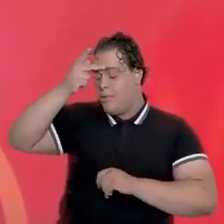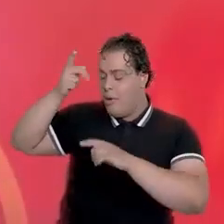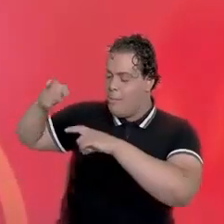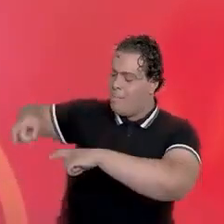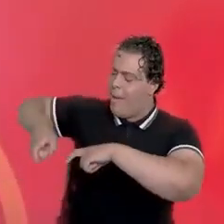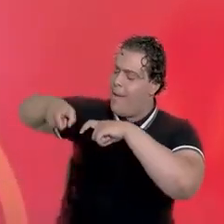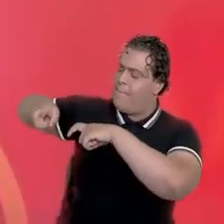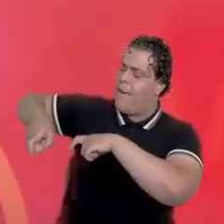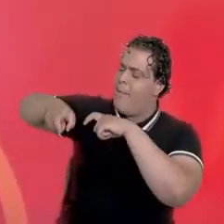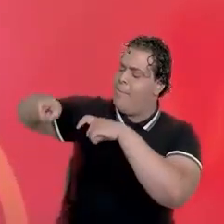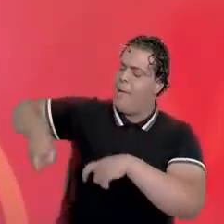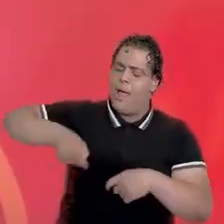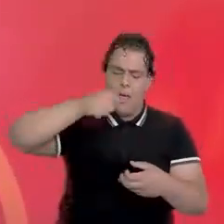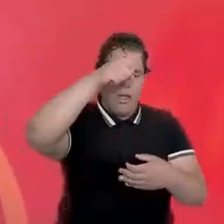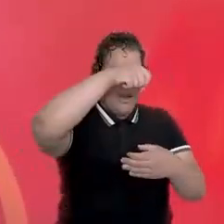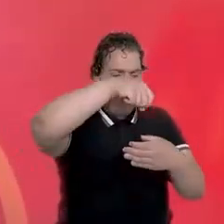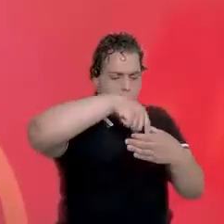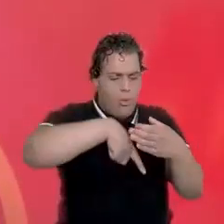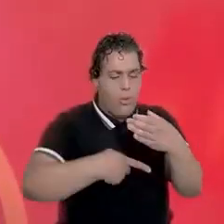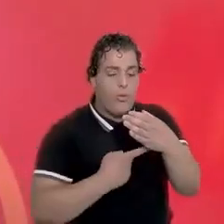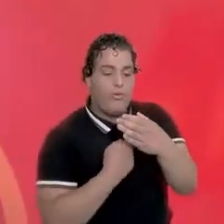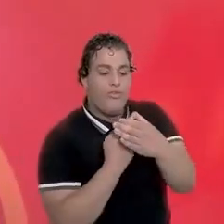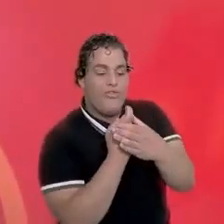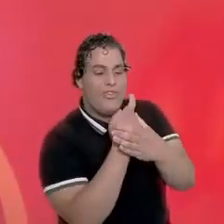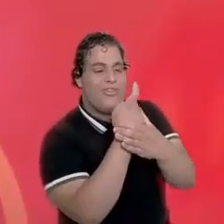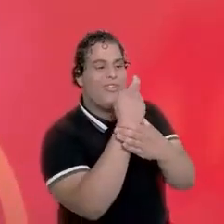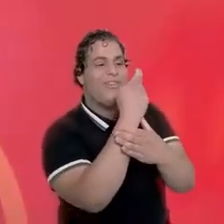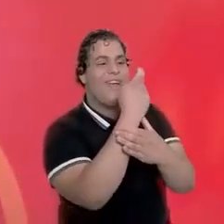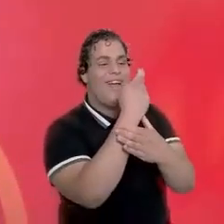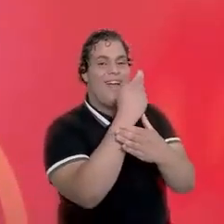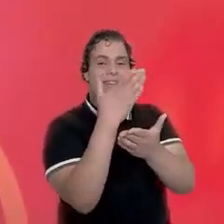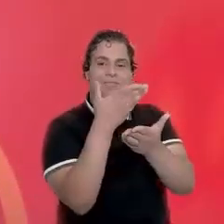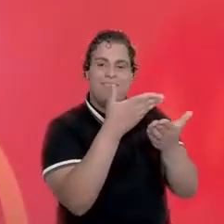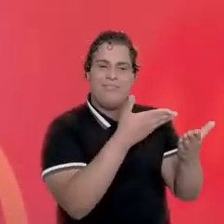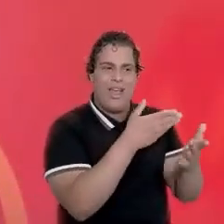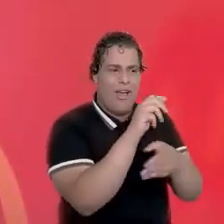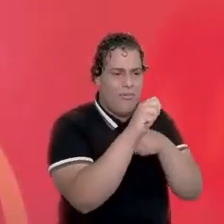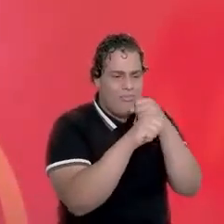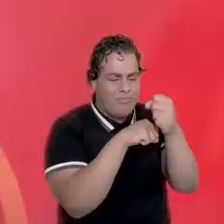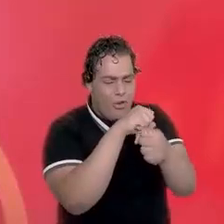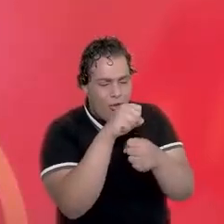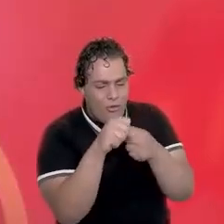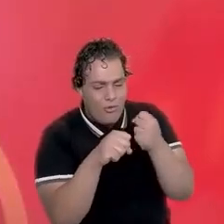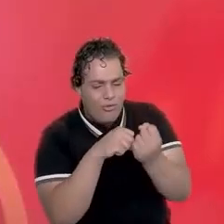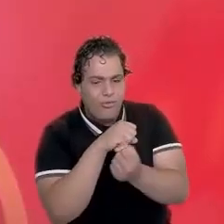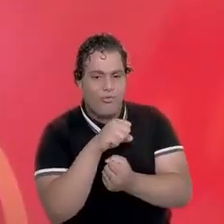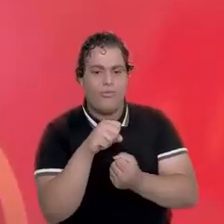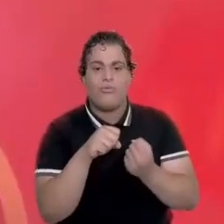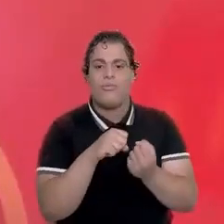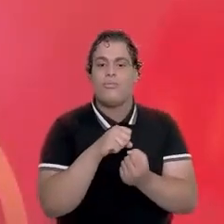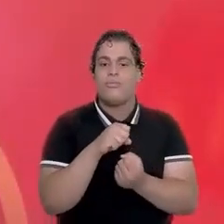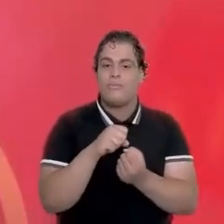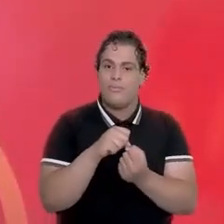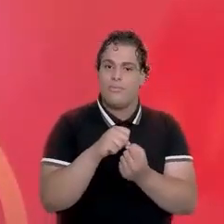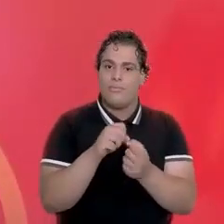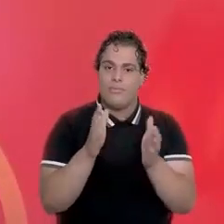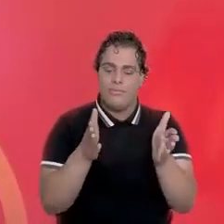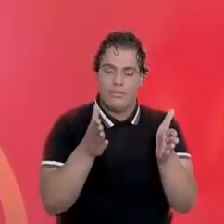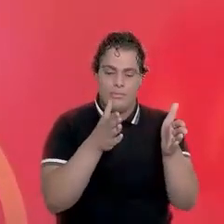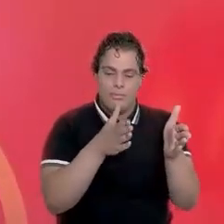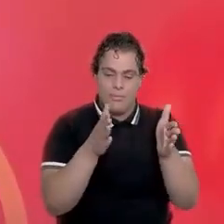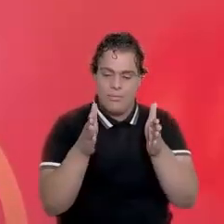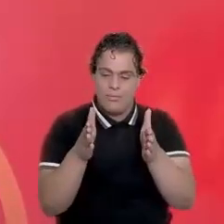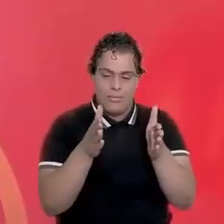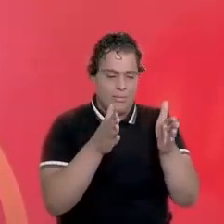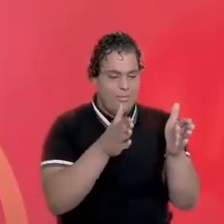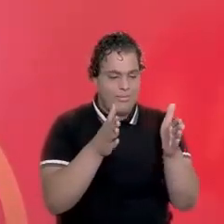semear, carpir, colher, triturar a semente, embalar,